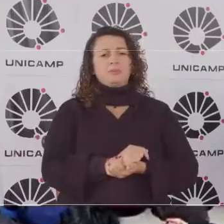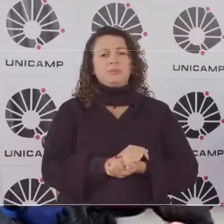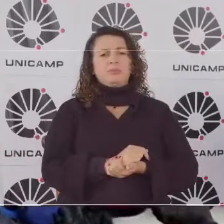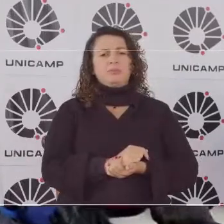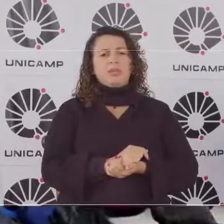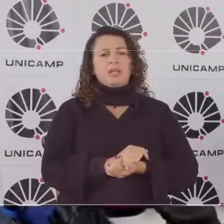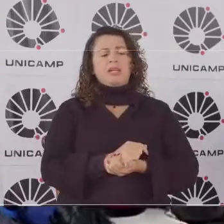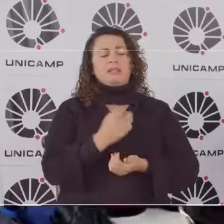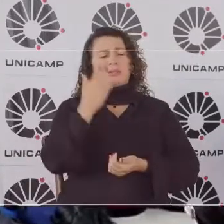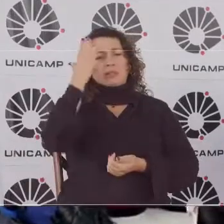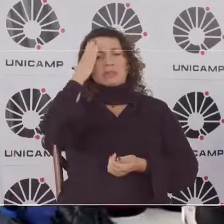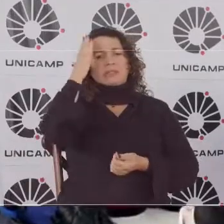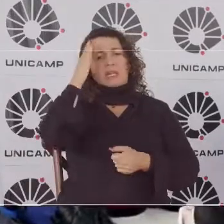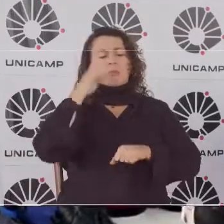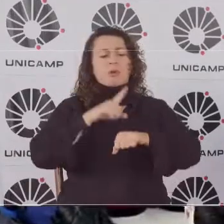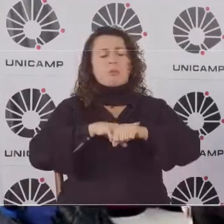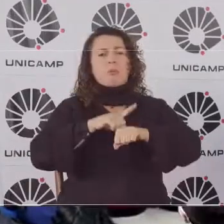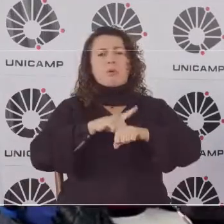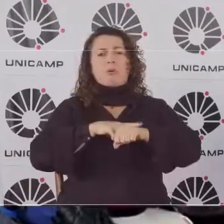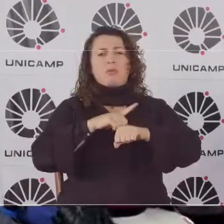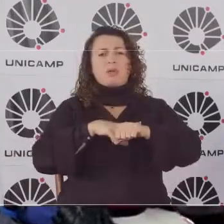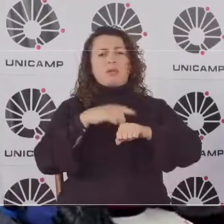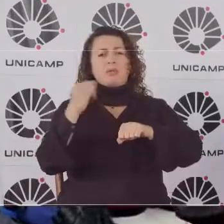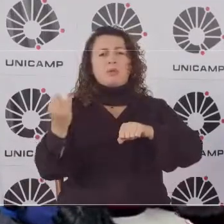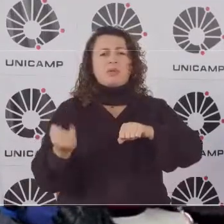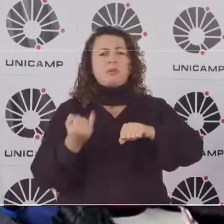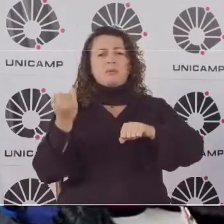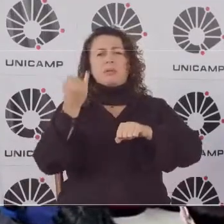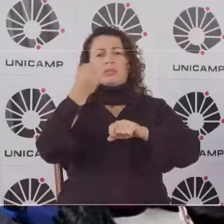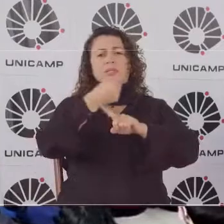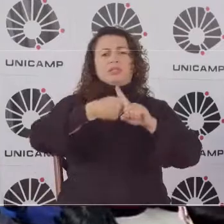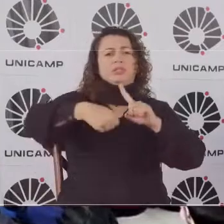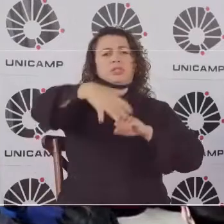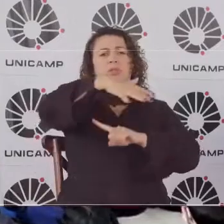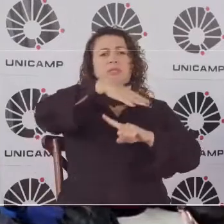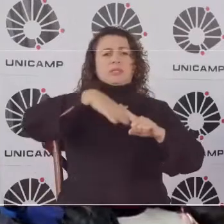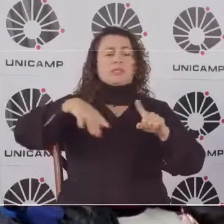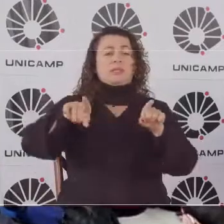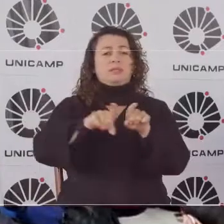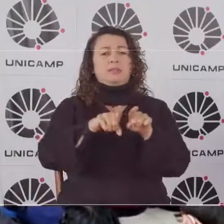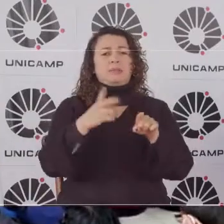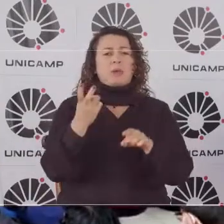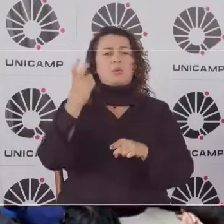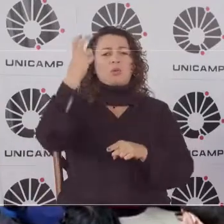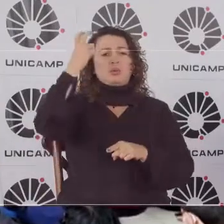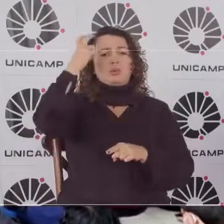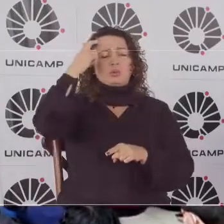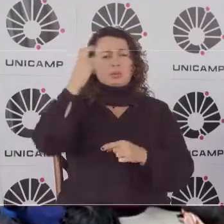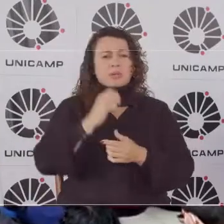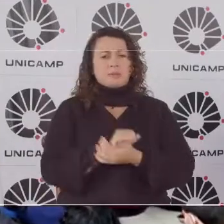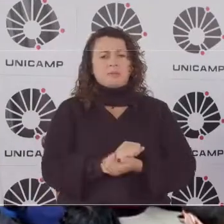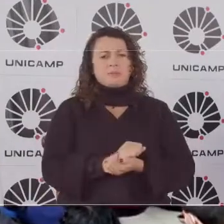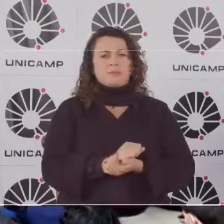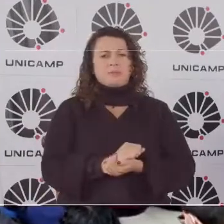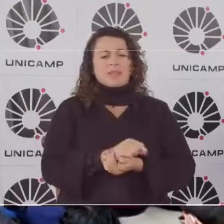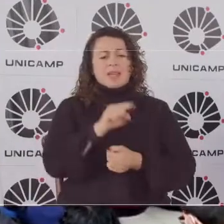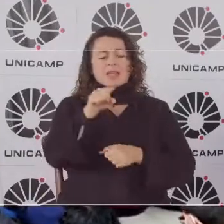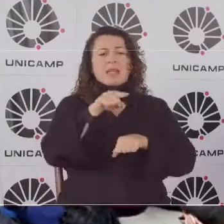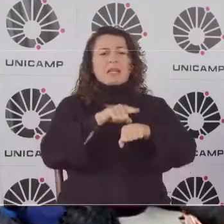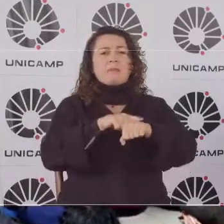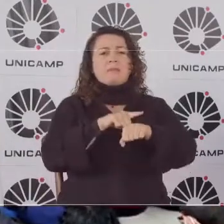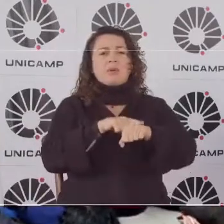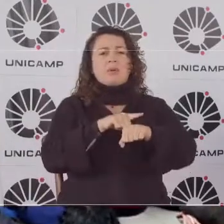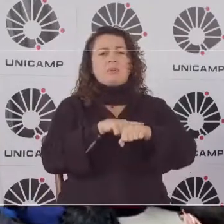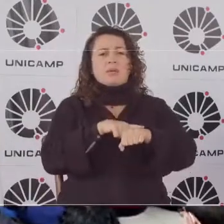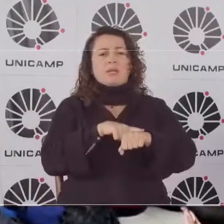um momento definir de definição para a sociedade e para a cultura ocidentais aquele momento